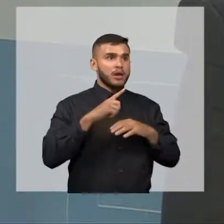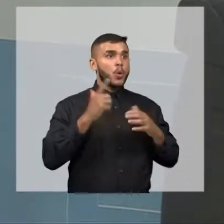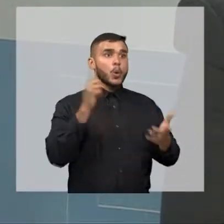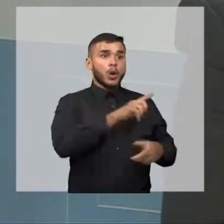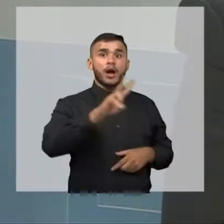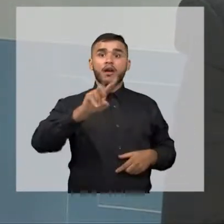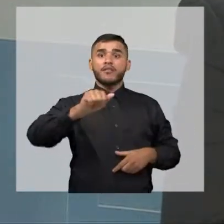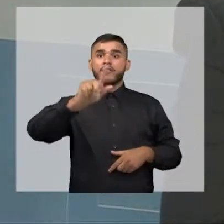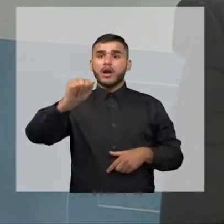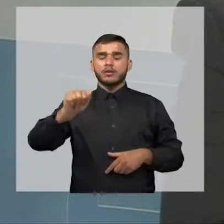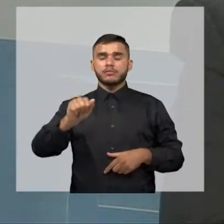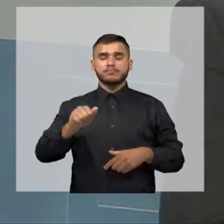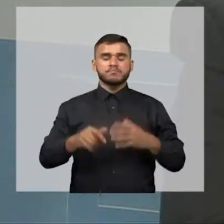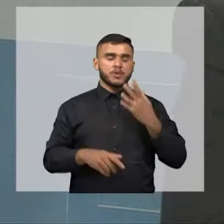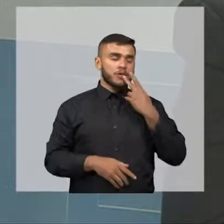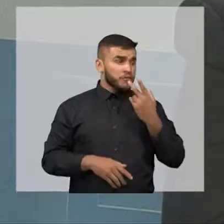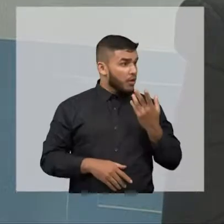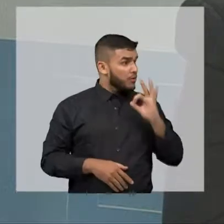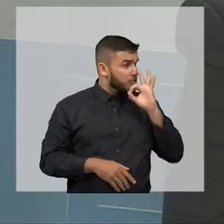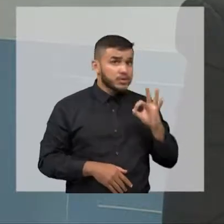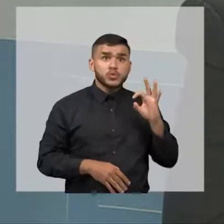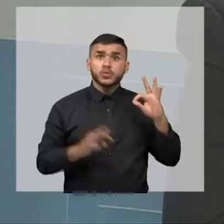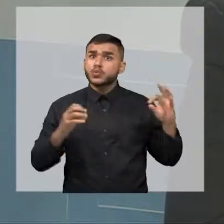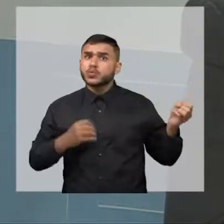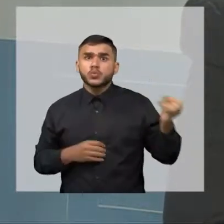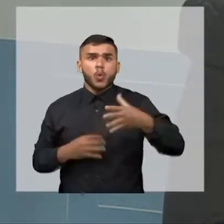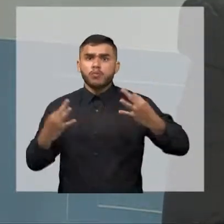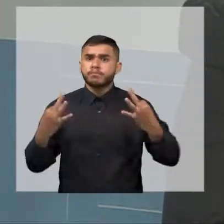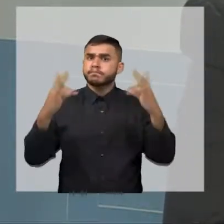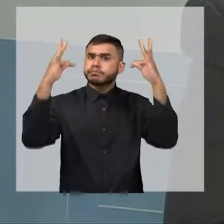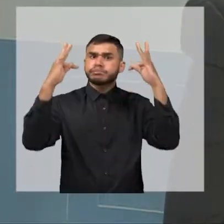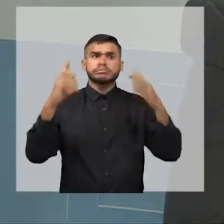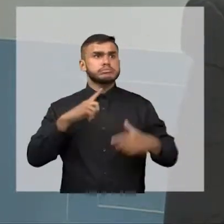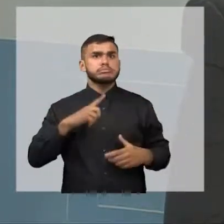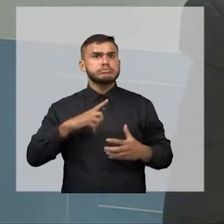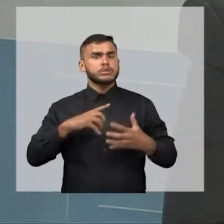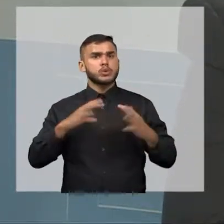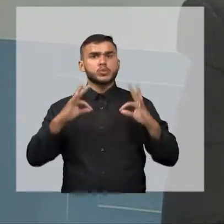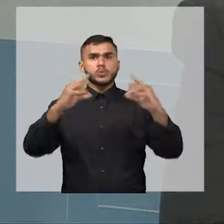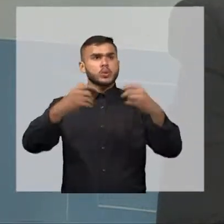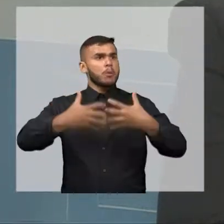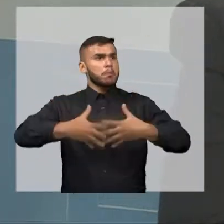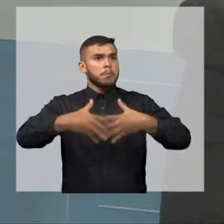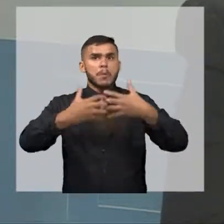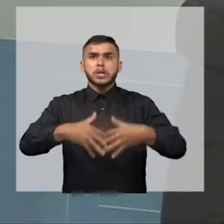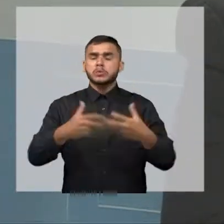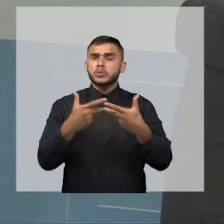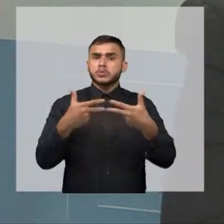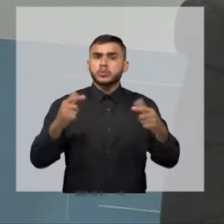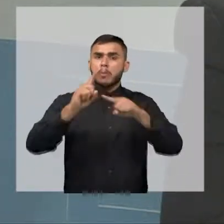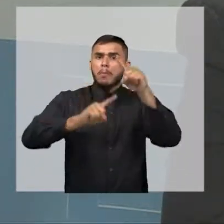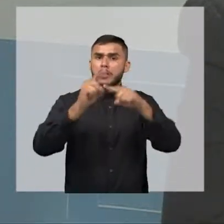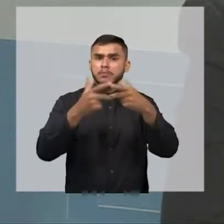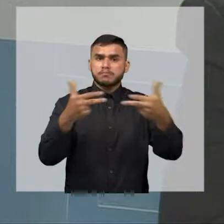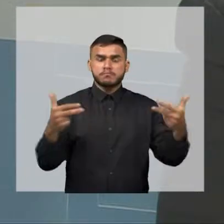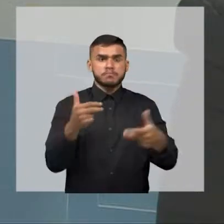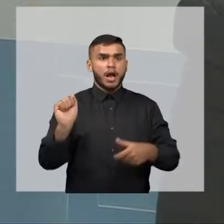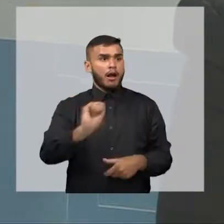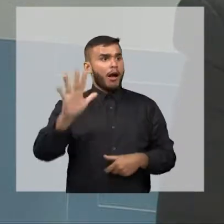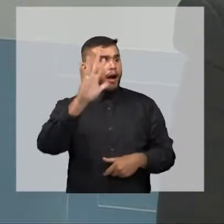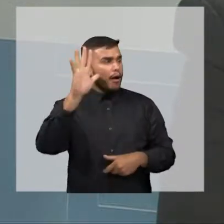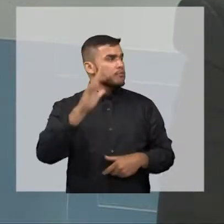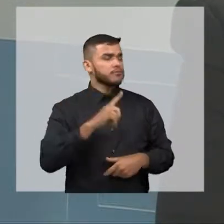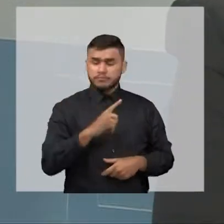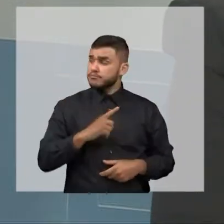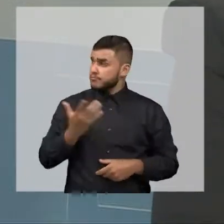tem tudo que pode existir de mais moderno, de mais capacitado, de mais tecnológico, né? A medicina hoje é muito tecnológica, muito